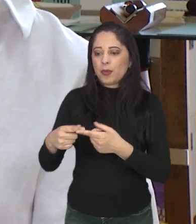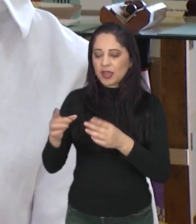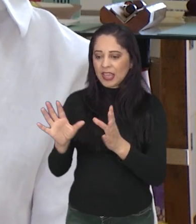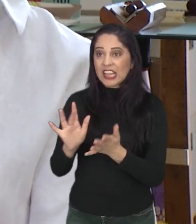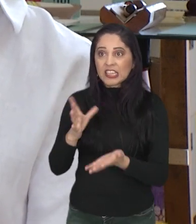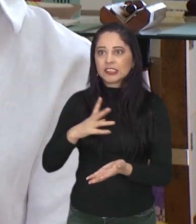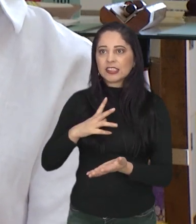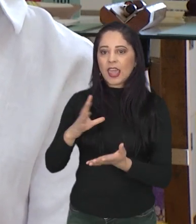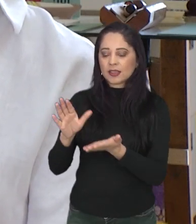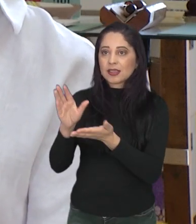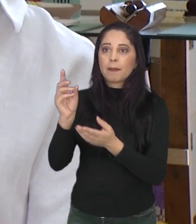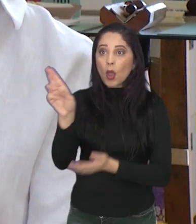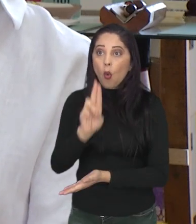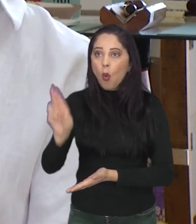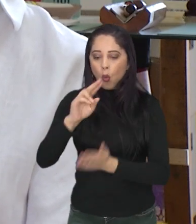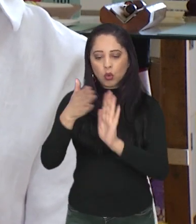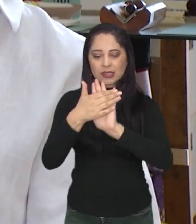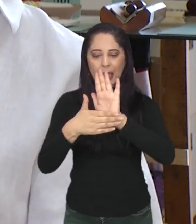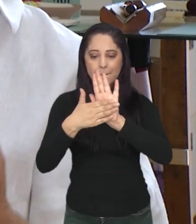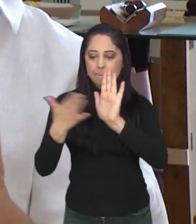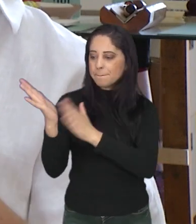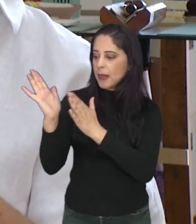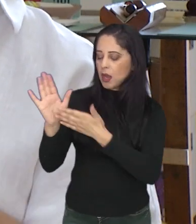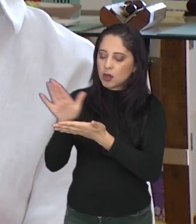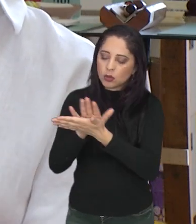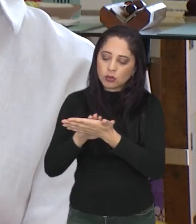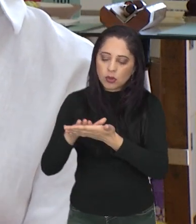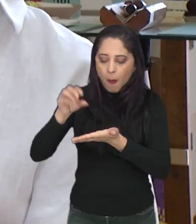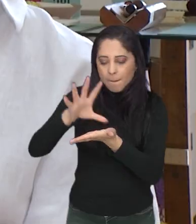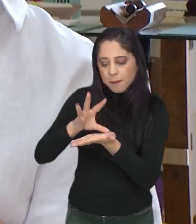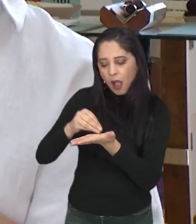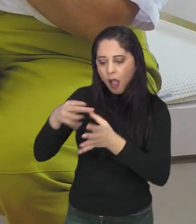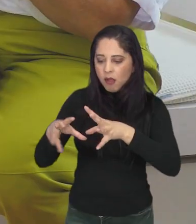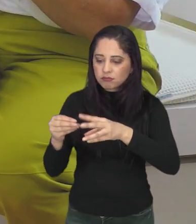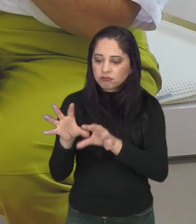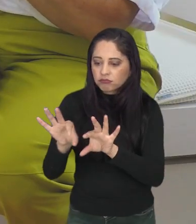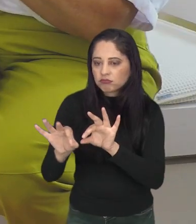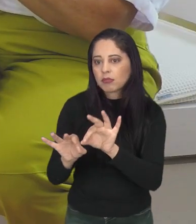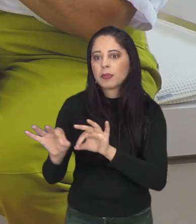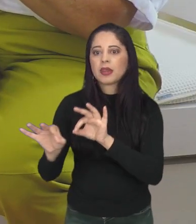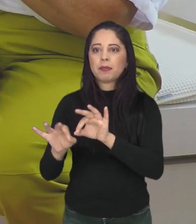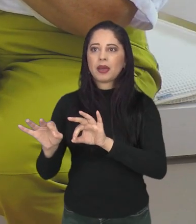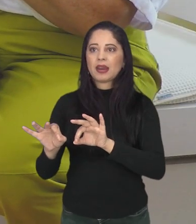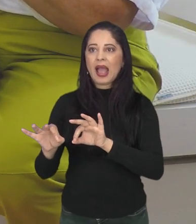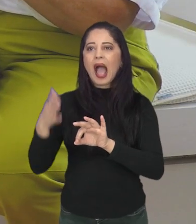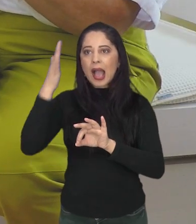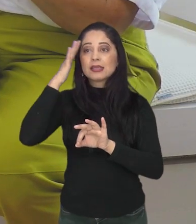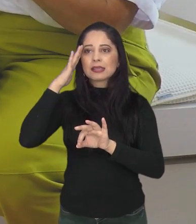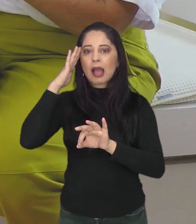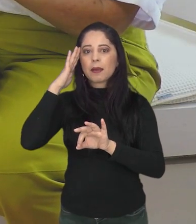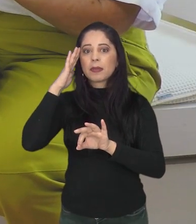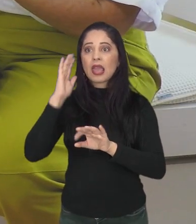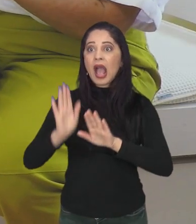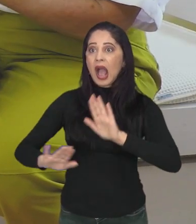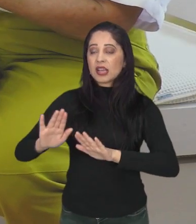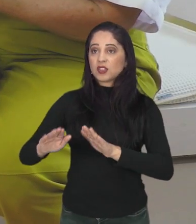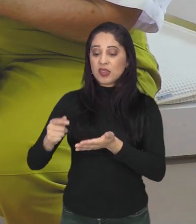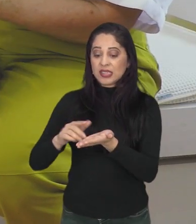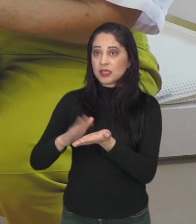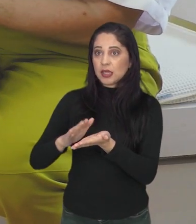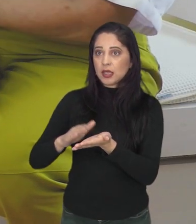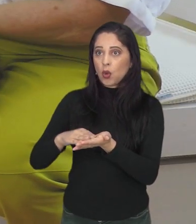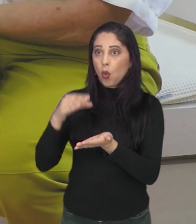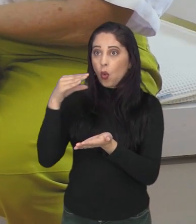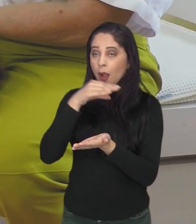presencial né esse toque a gente usa muitas mãos então assim até o próprio calor das mãos interfere